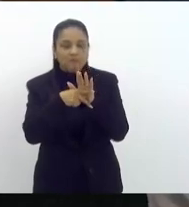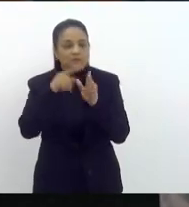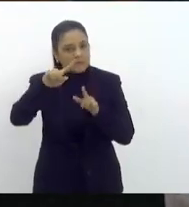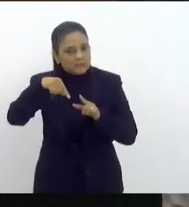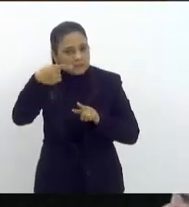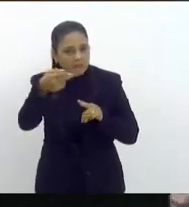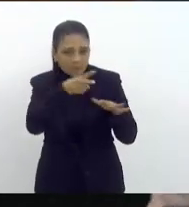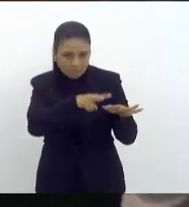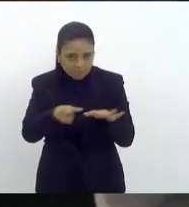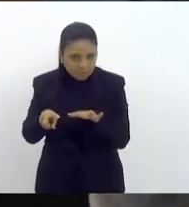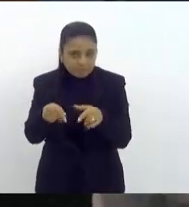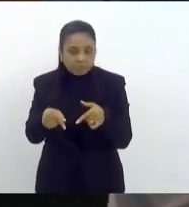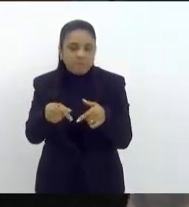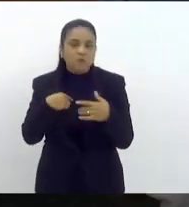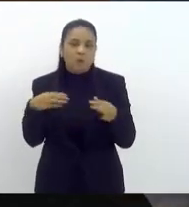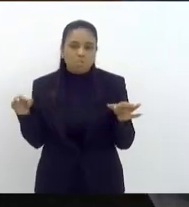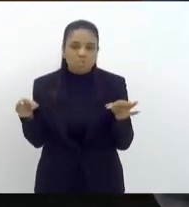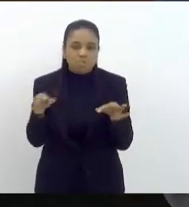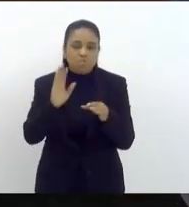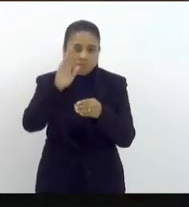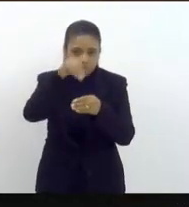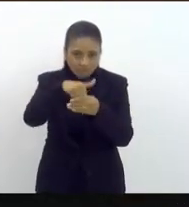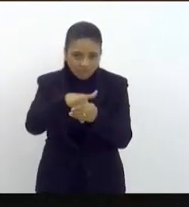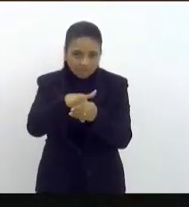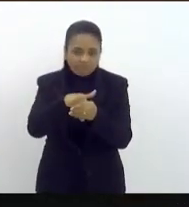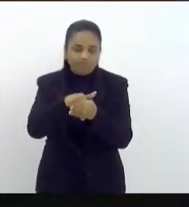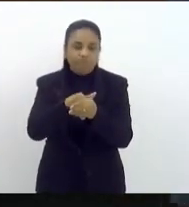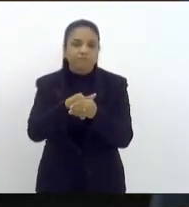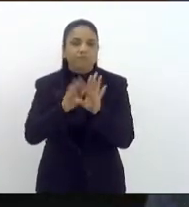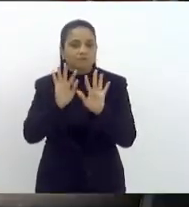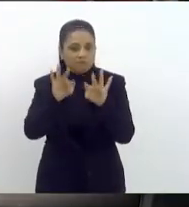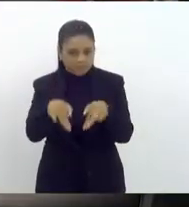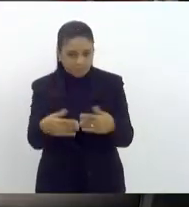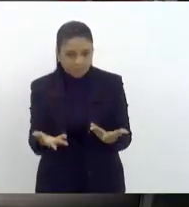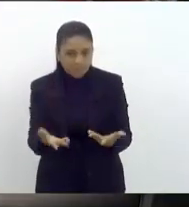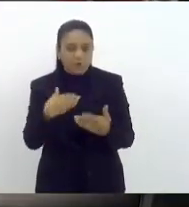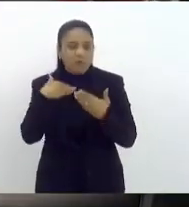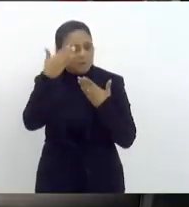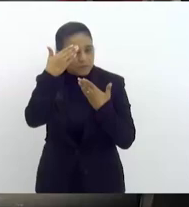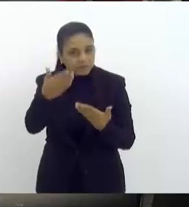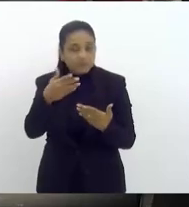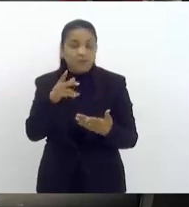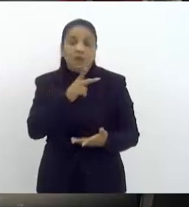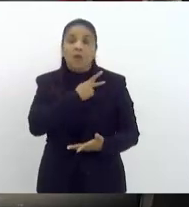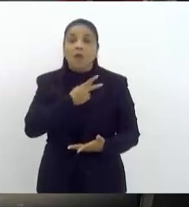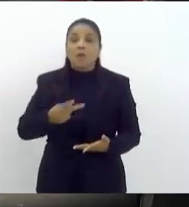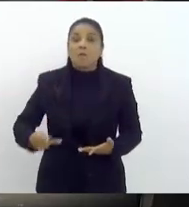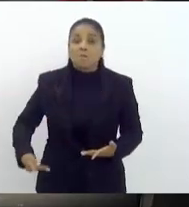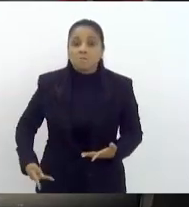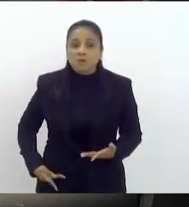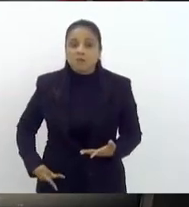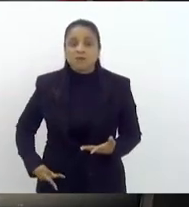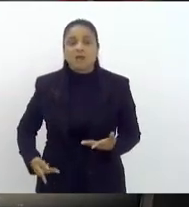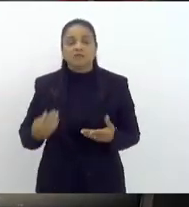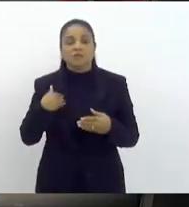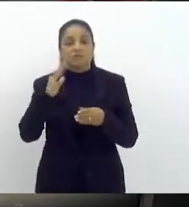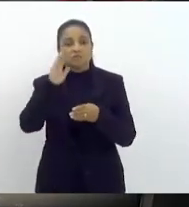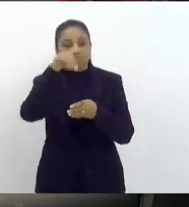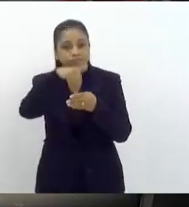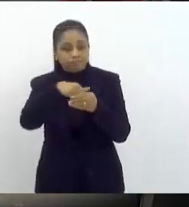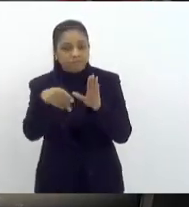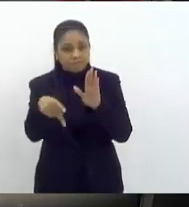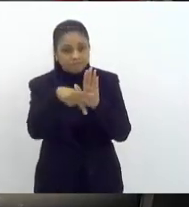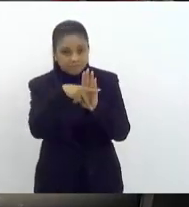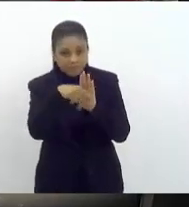para a gente conseguir concluir a sua votação Muito obrigado senhor presidente poderia colocar a minha abstenção nesse projeto por favor